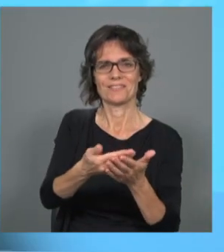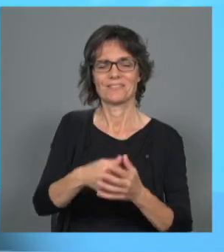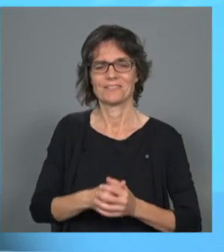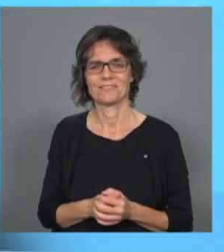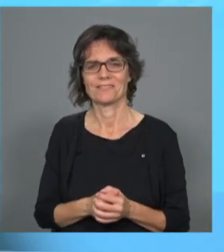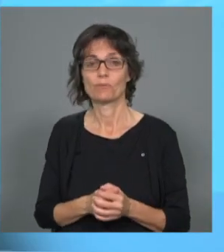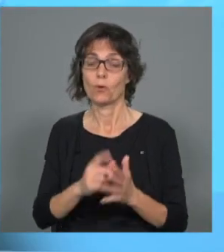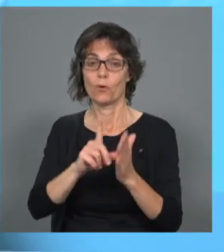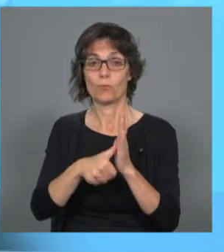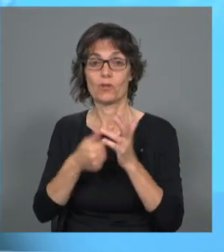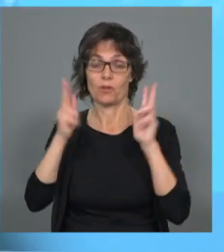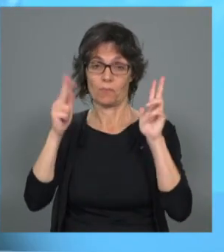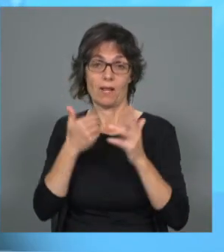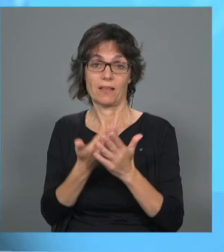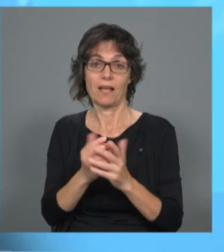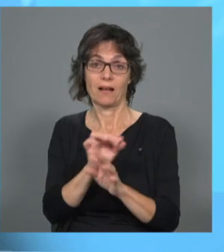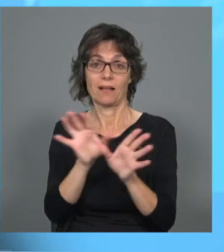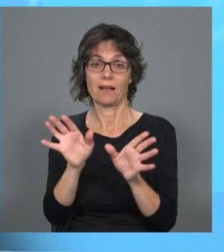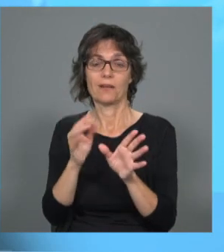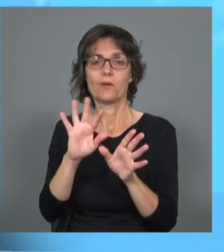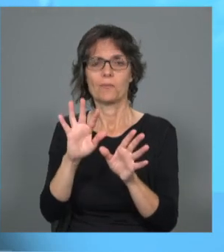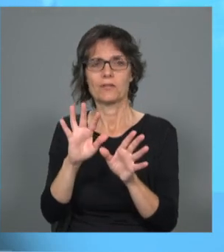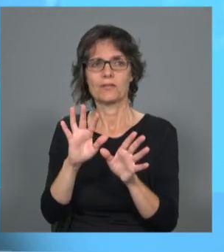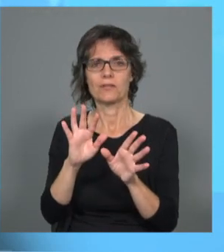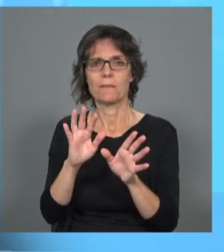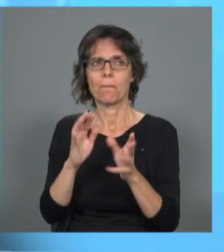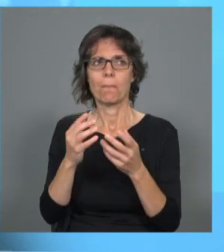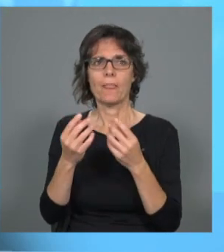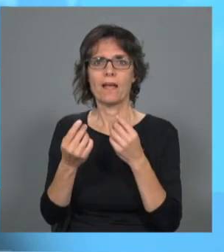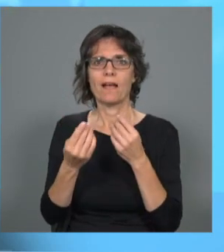não é? Mas que ainda não se revelou plenamente.